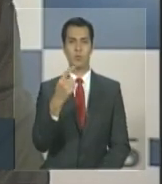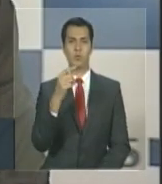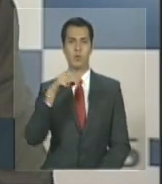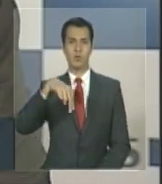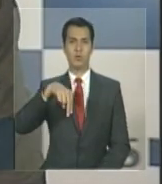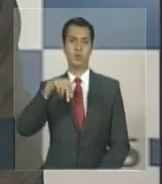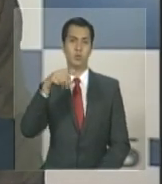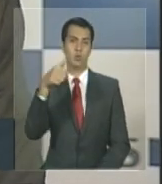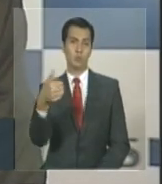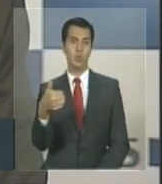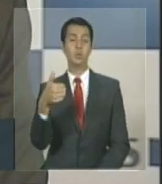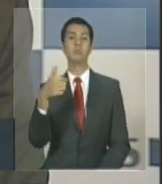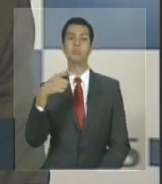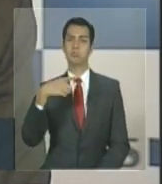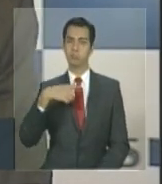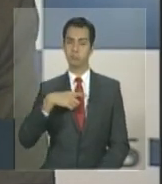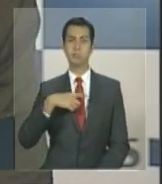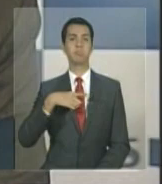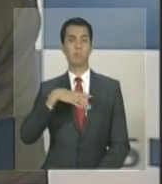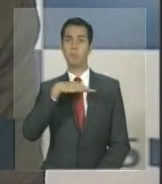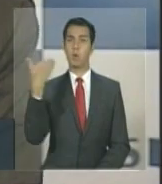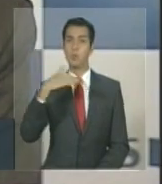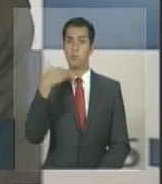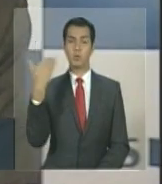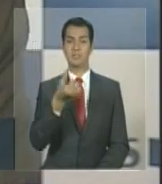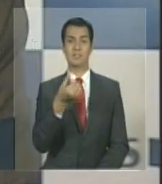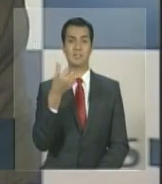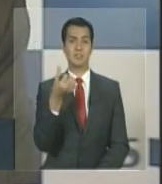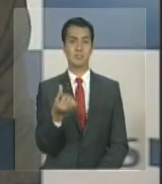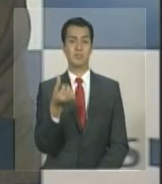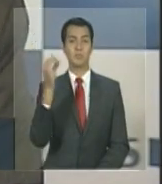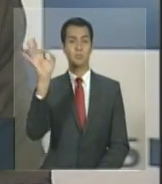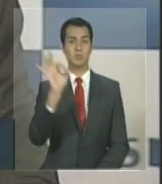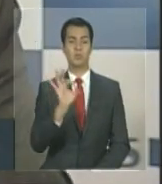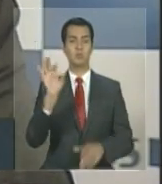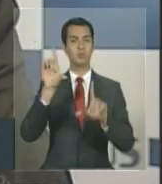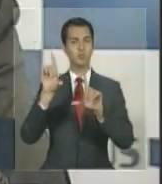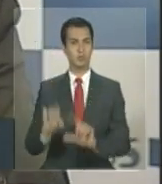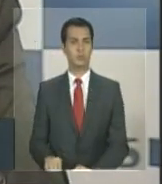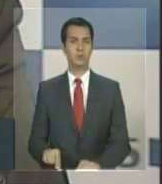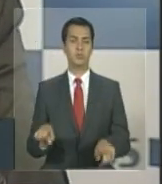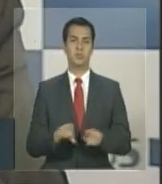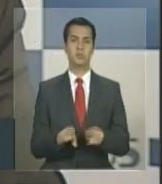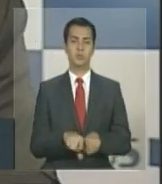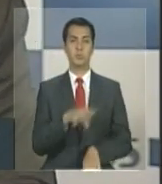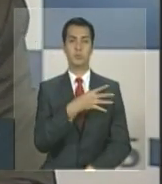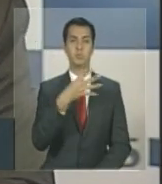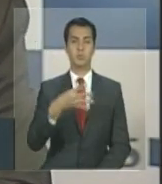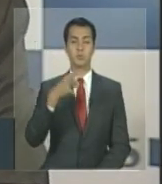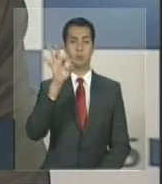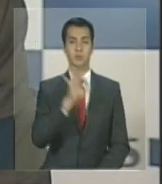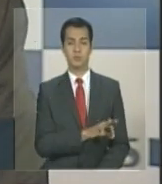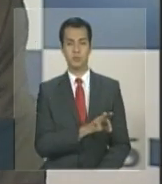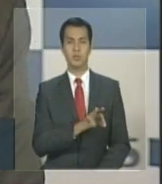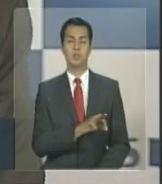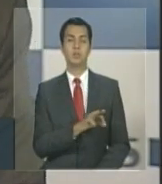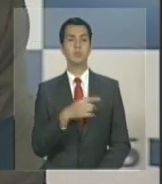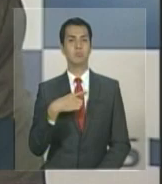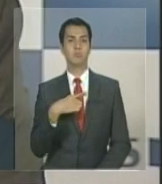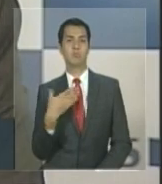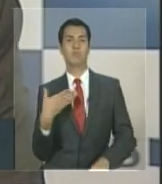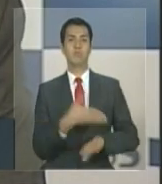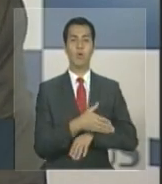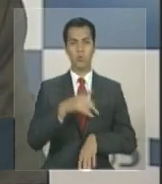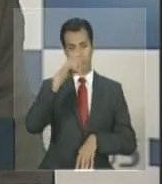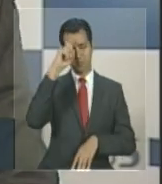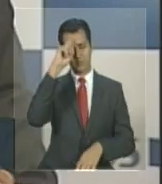2010, e fundamentais para a redução em 44% de internação por casos